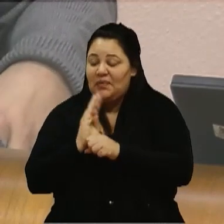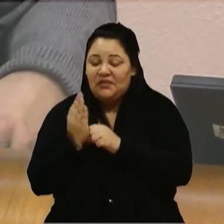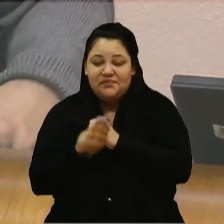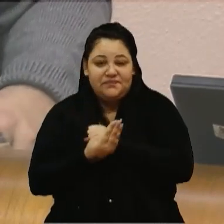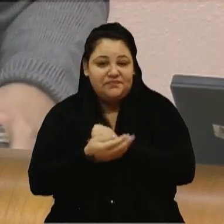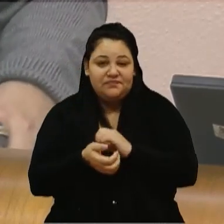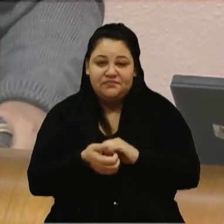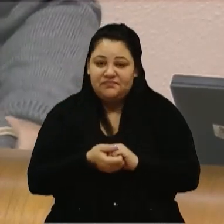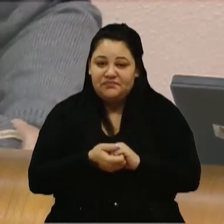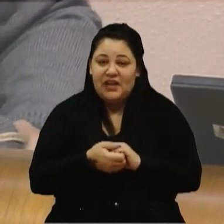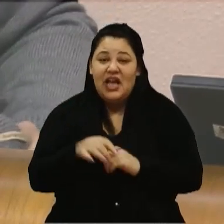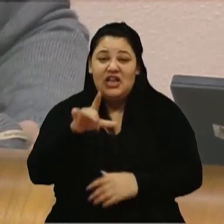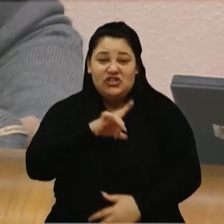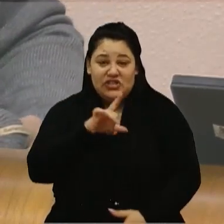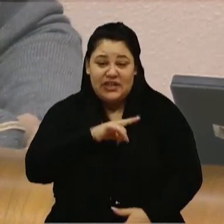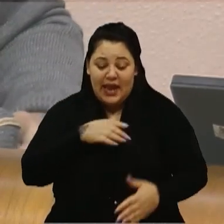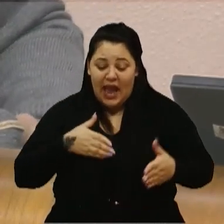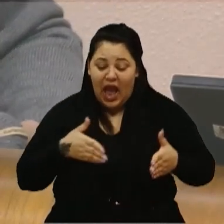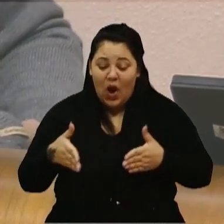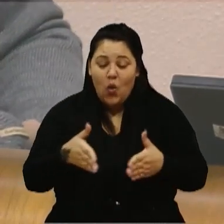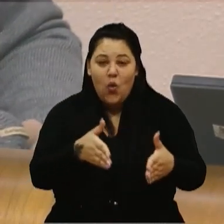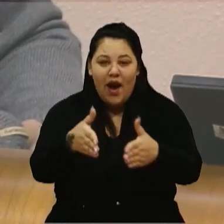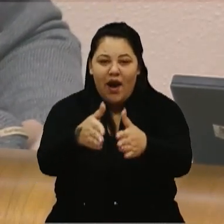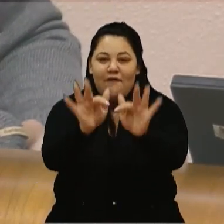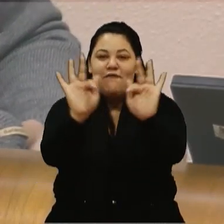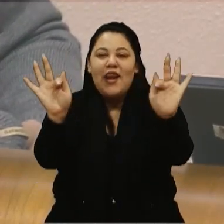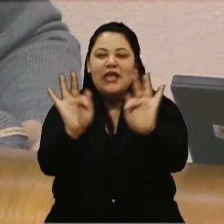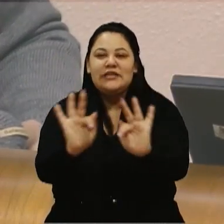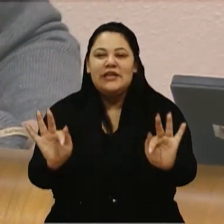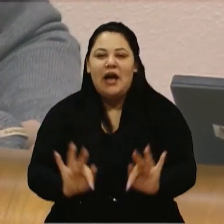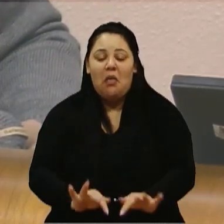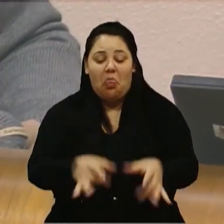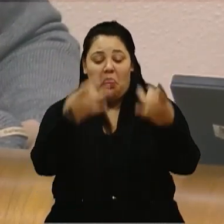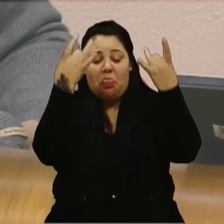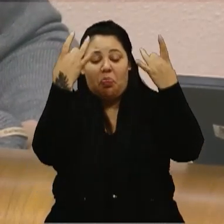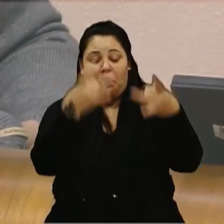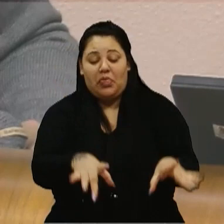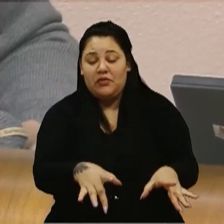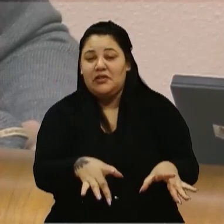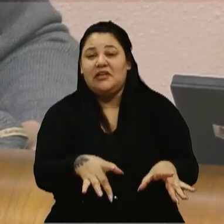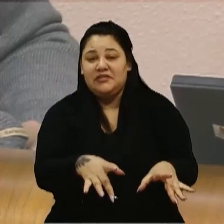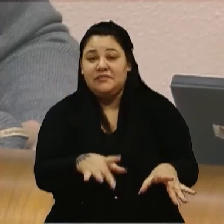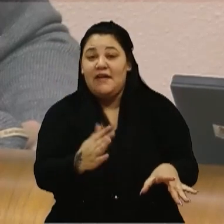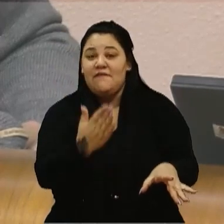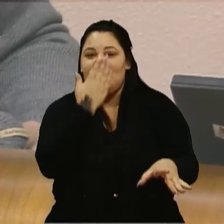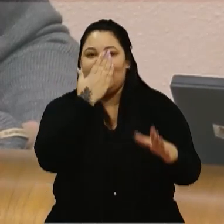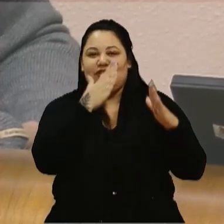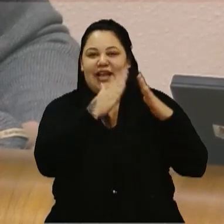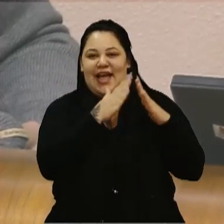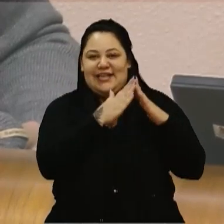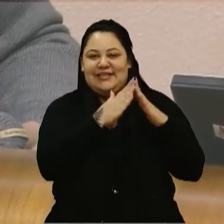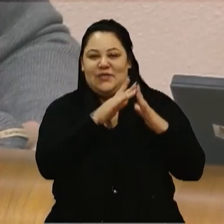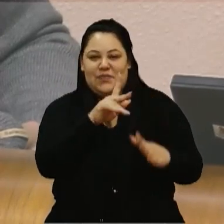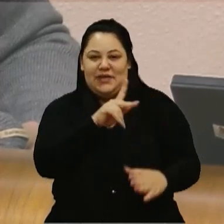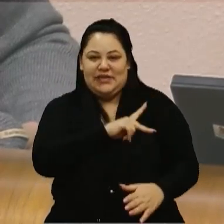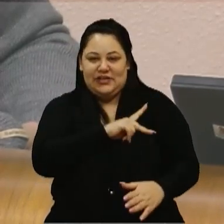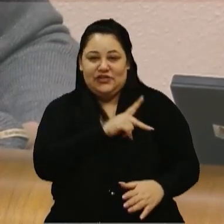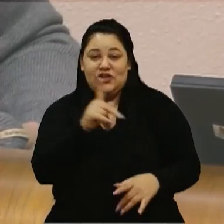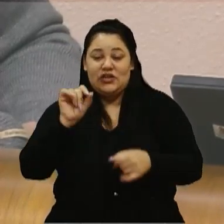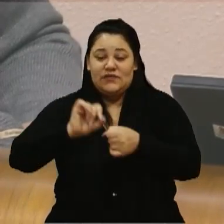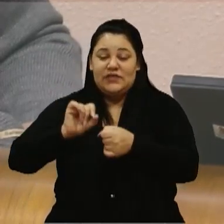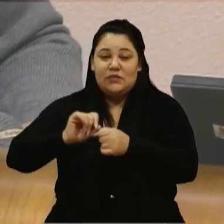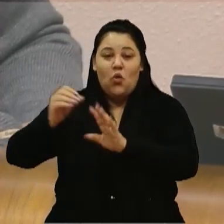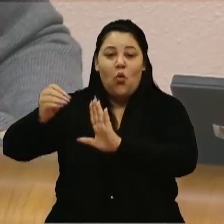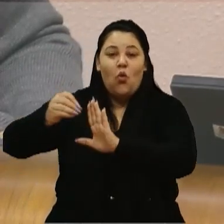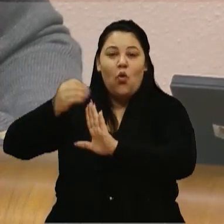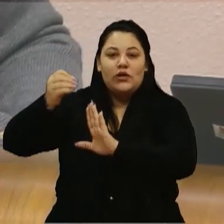Nós temos a Rua da Felicidade abandonada lá, bem na frente da casa do atual presidente, que nós fizemos o calçamento